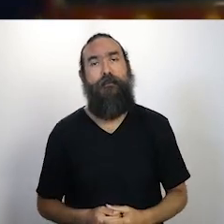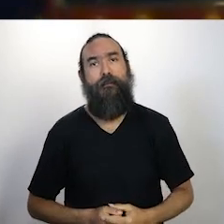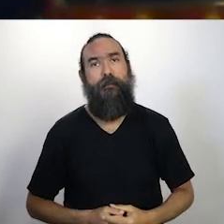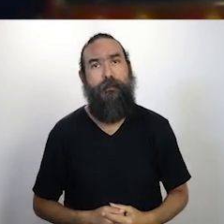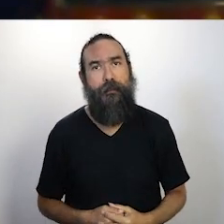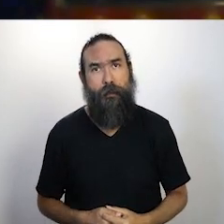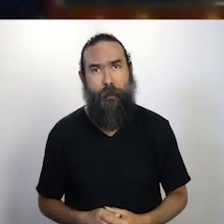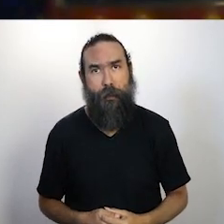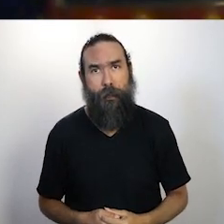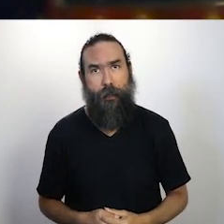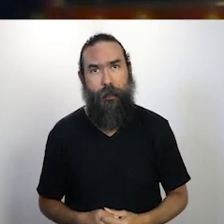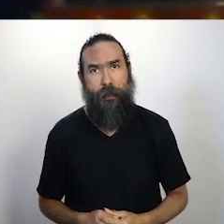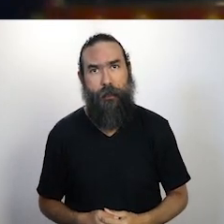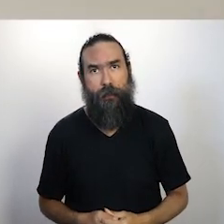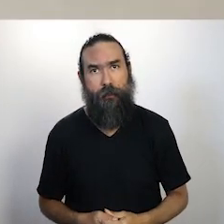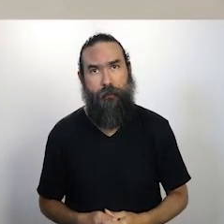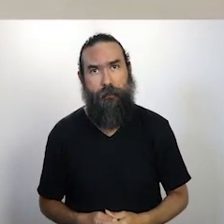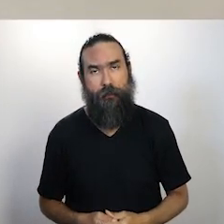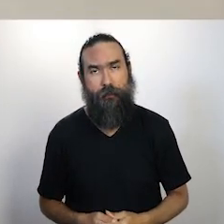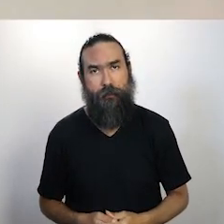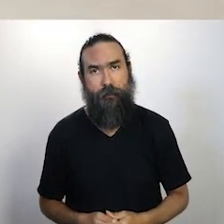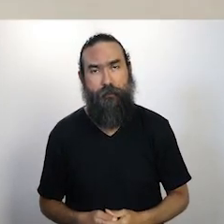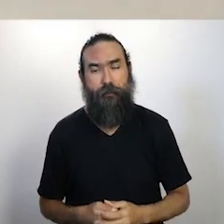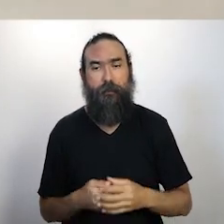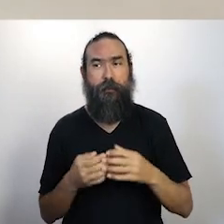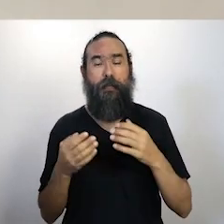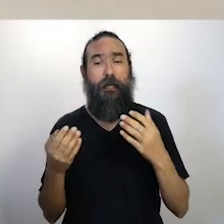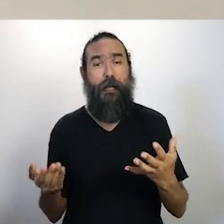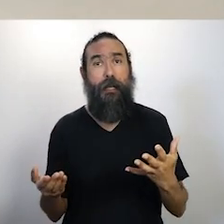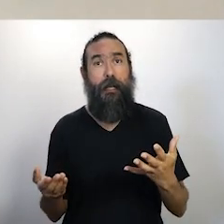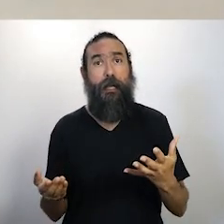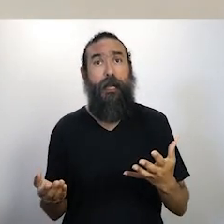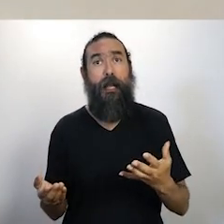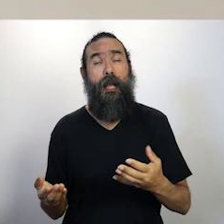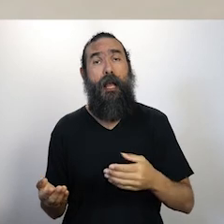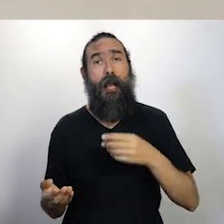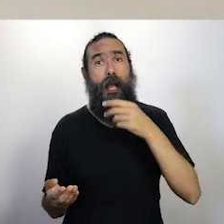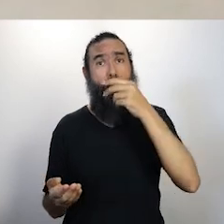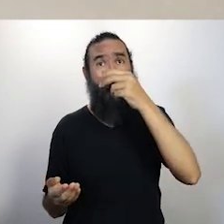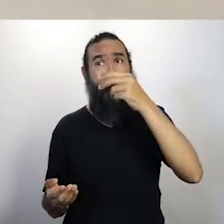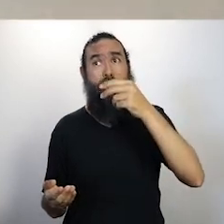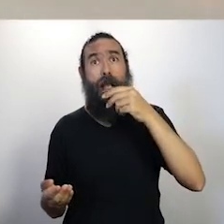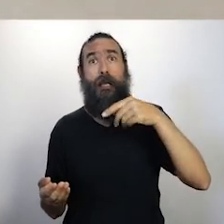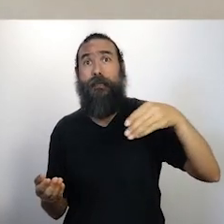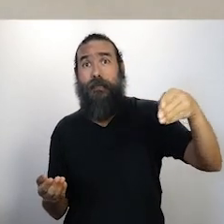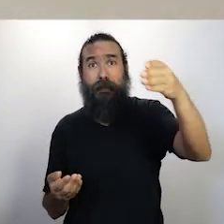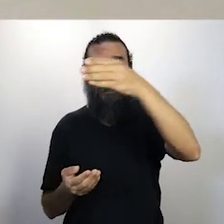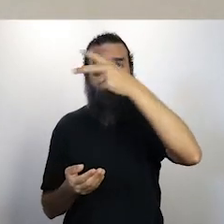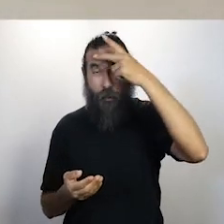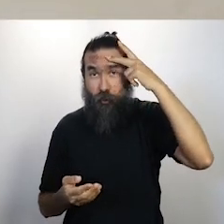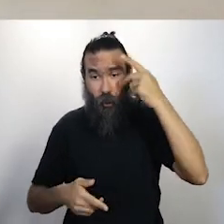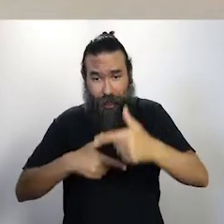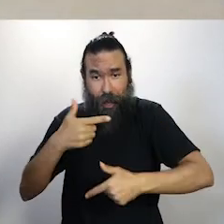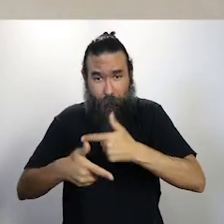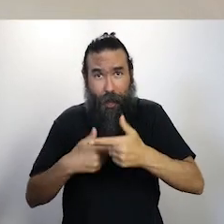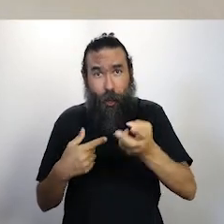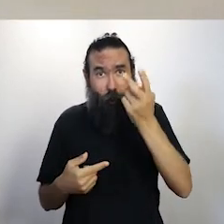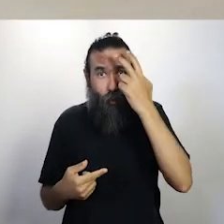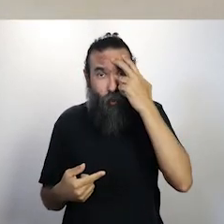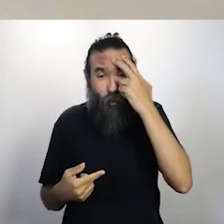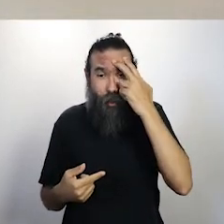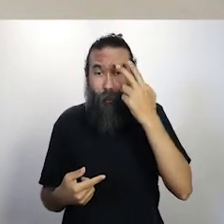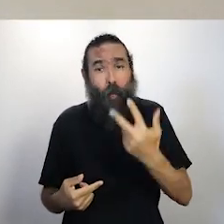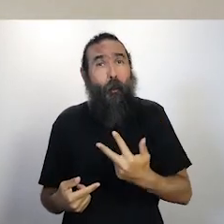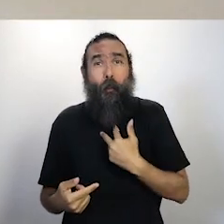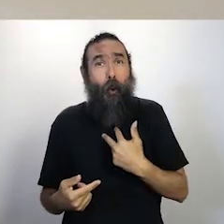legalmente o pessoal não tem como receber a não ser via prefeitura e estado eles me perguntaram se poderiam fazer algo paralelo e